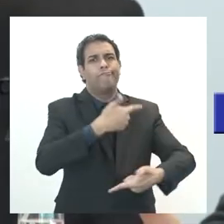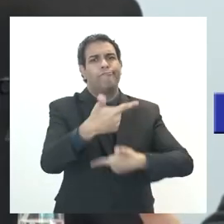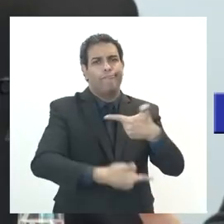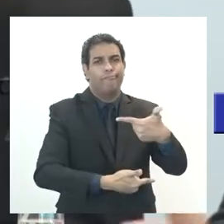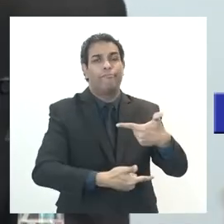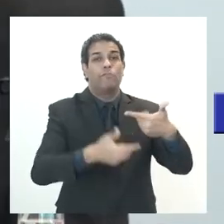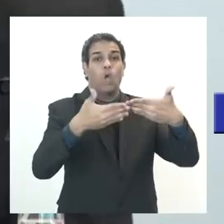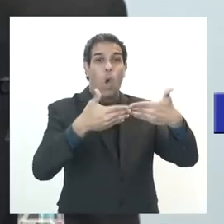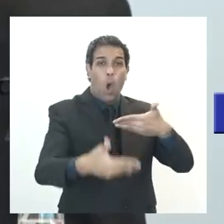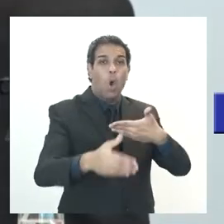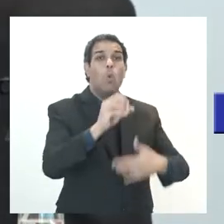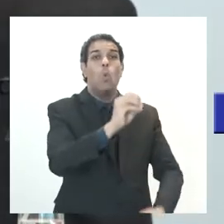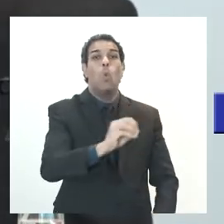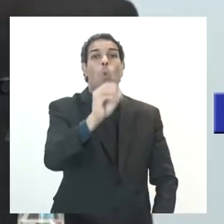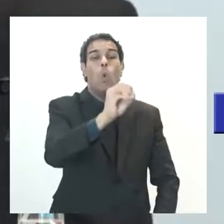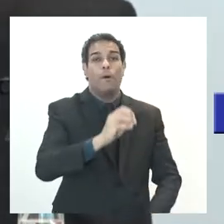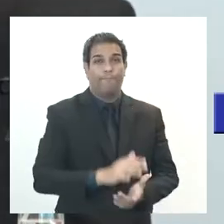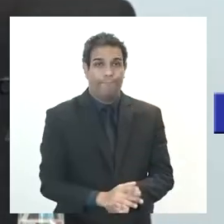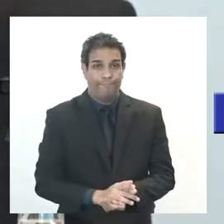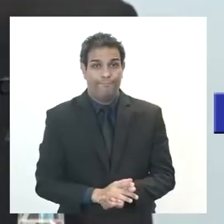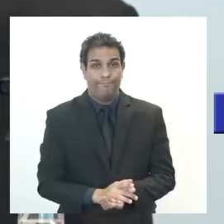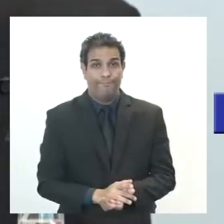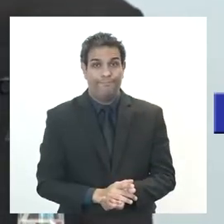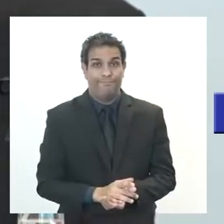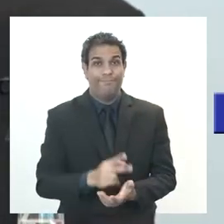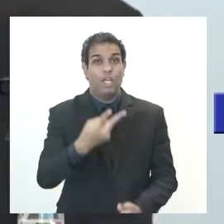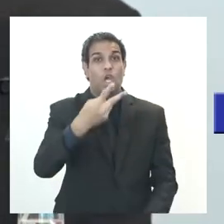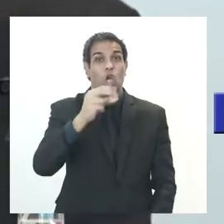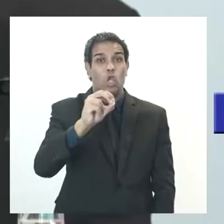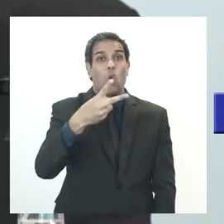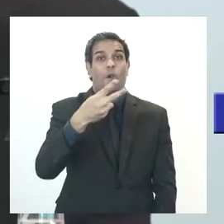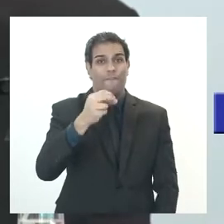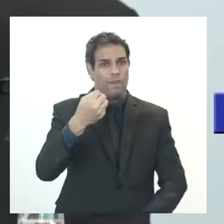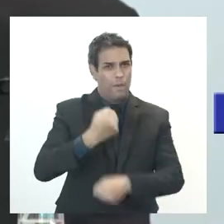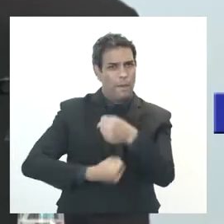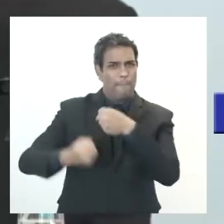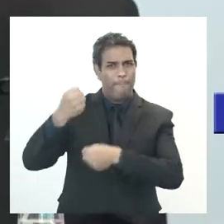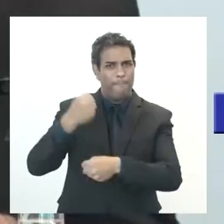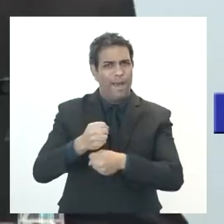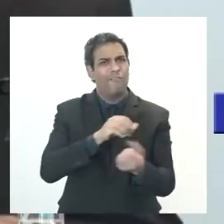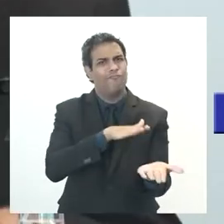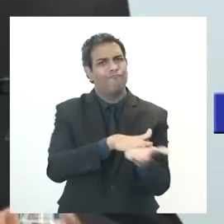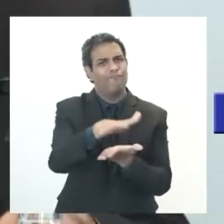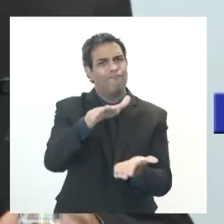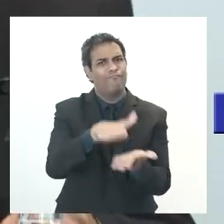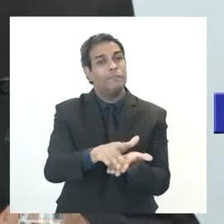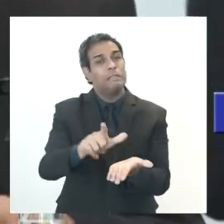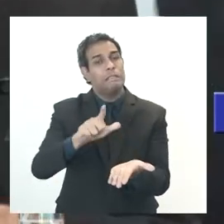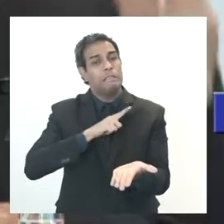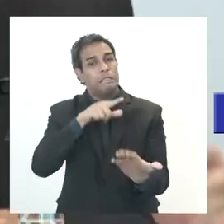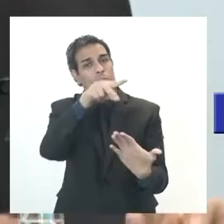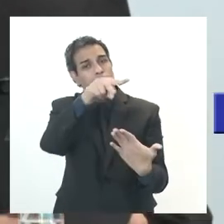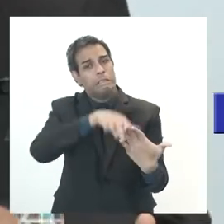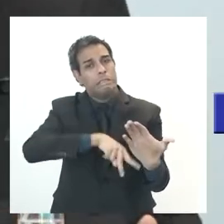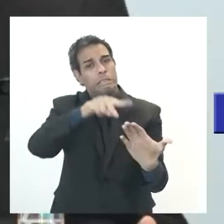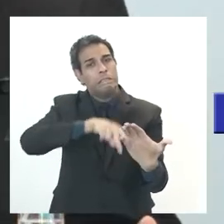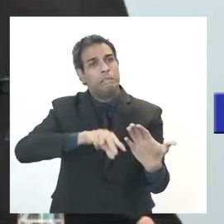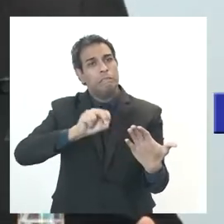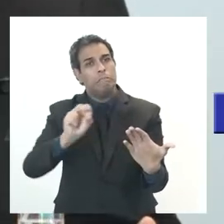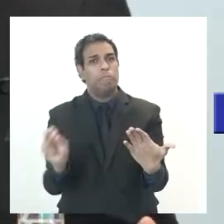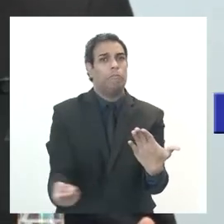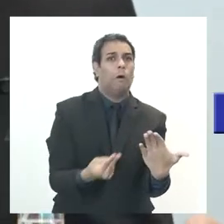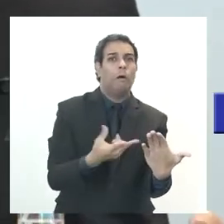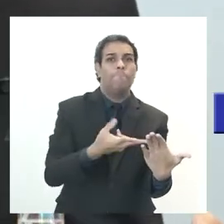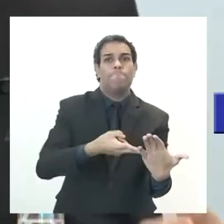outubro e no dia de 2020 ano da pandemia nós tivemos a agradável ou desagradável